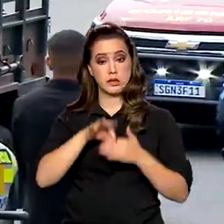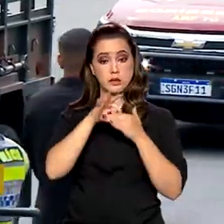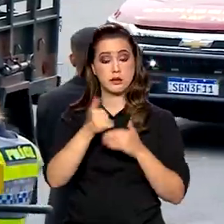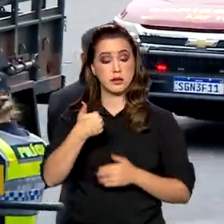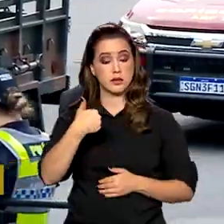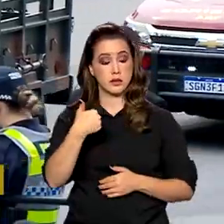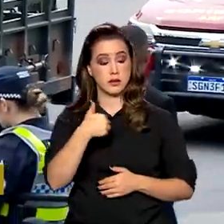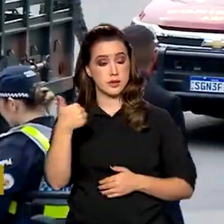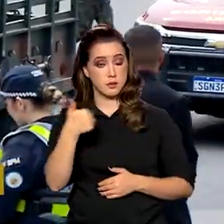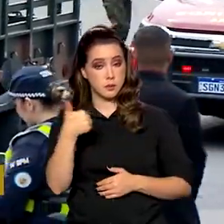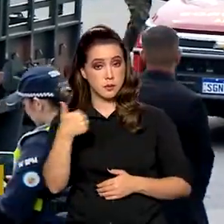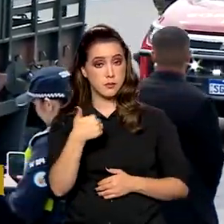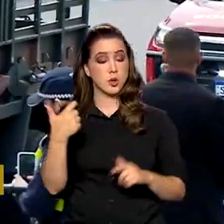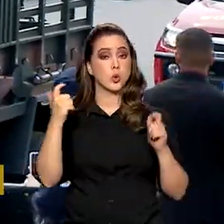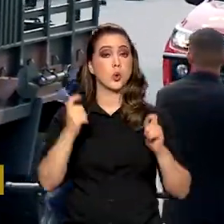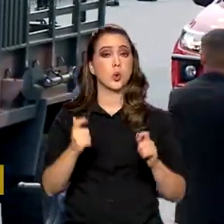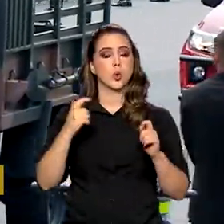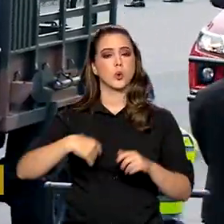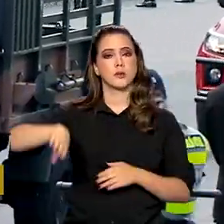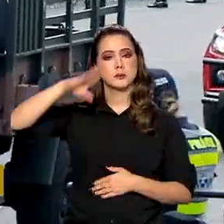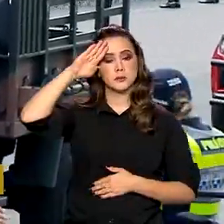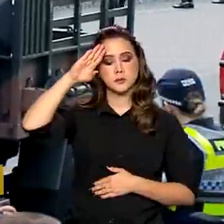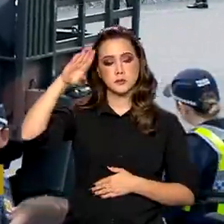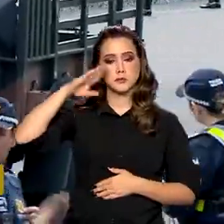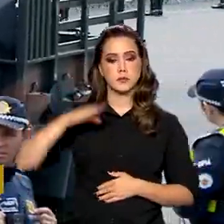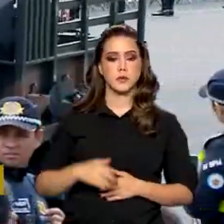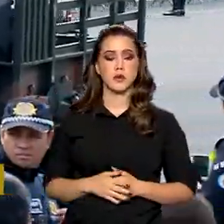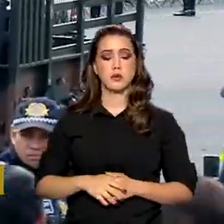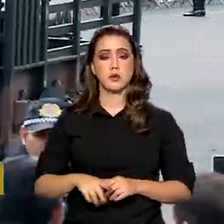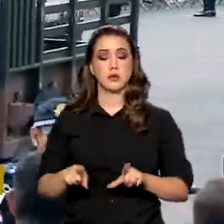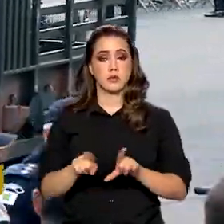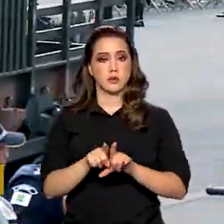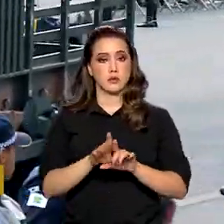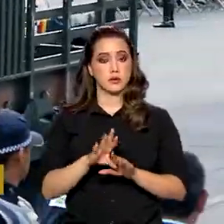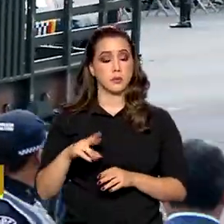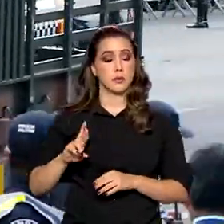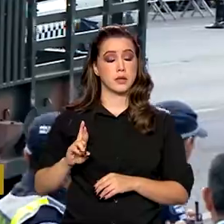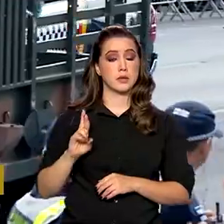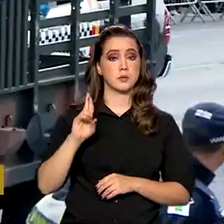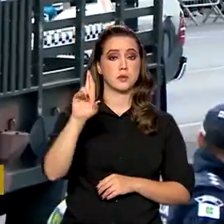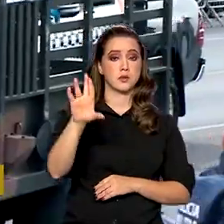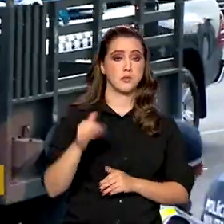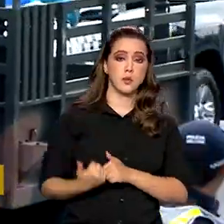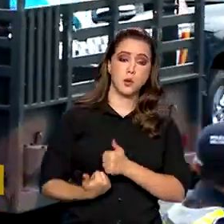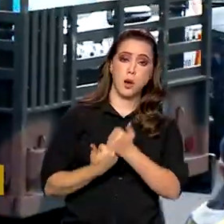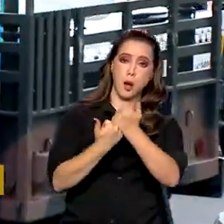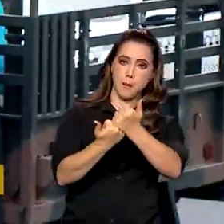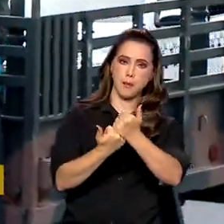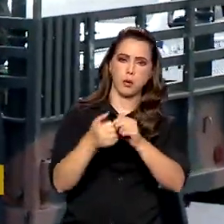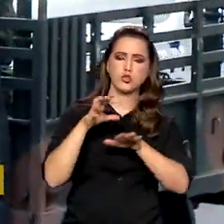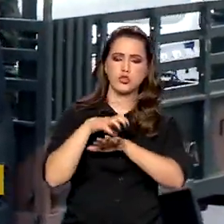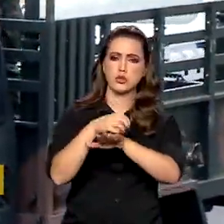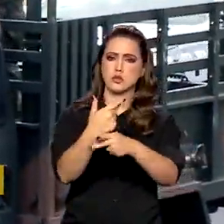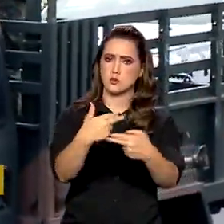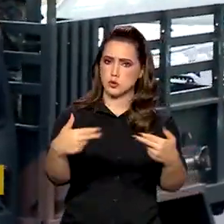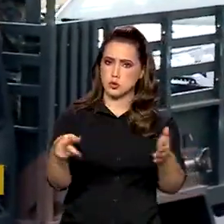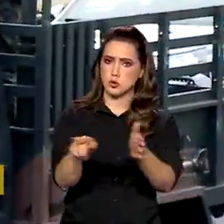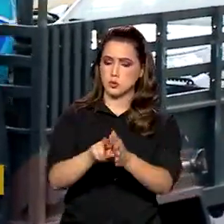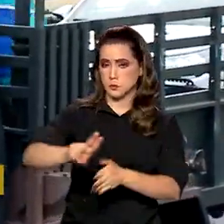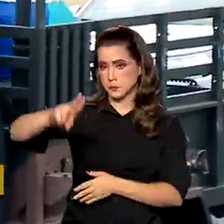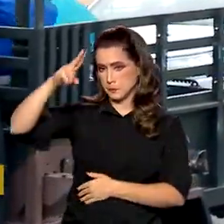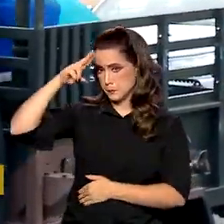Militar, região tenente-coronel Luiz Cruz. Comando responsável pelo apoio logístico às unidades do